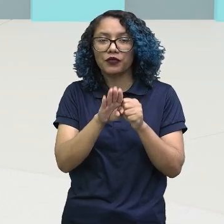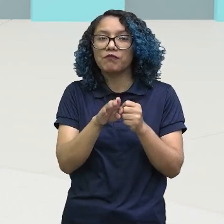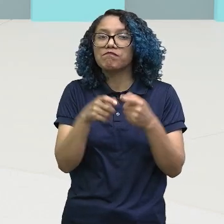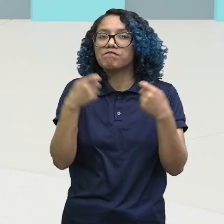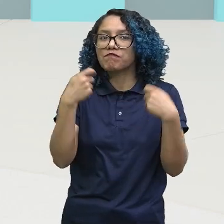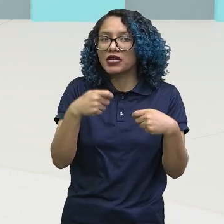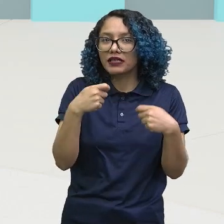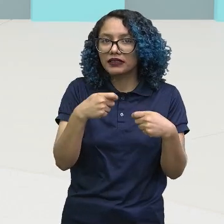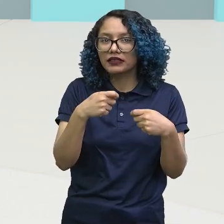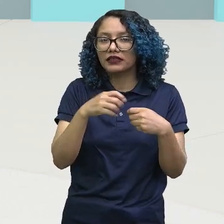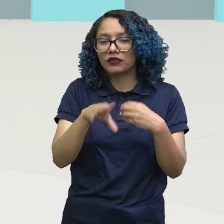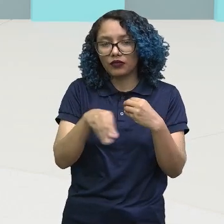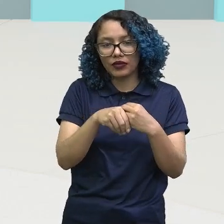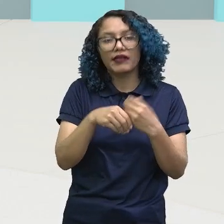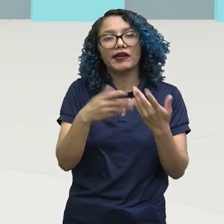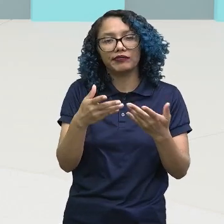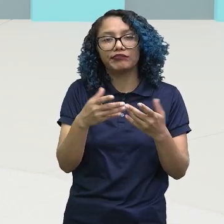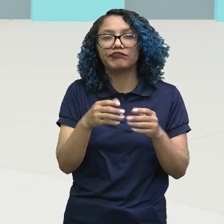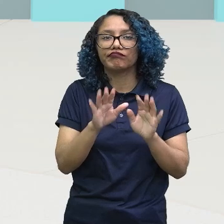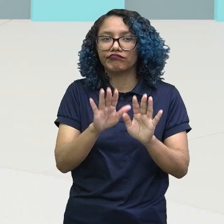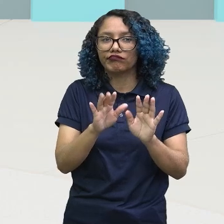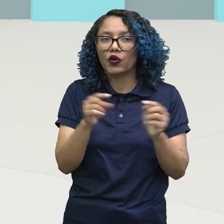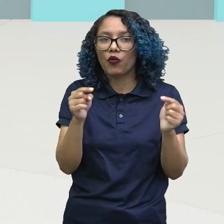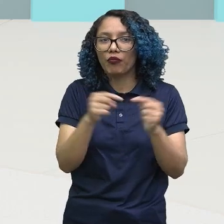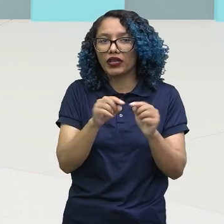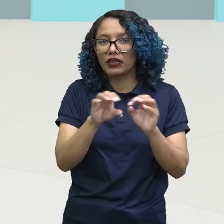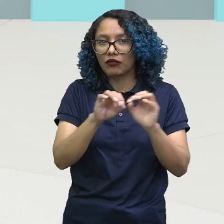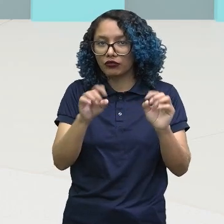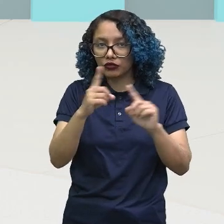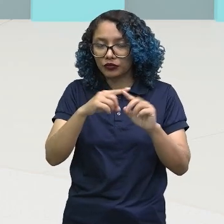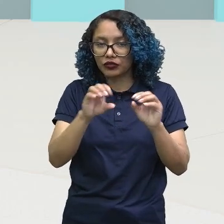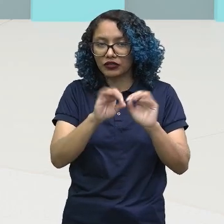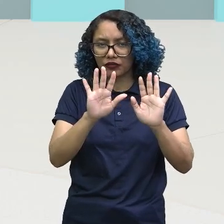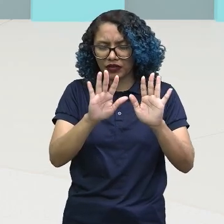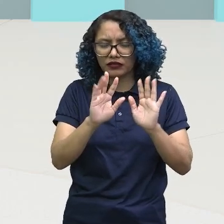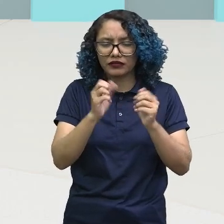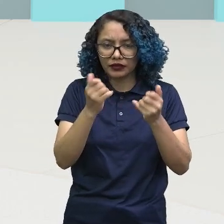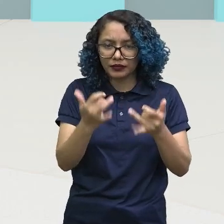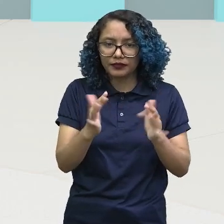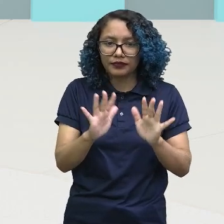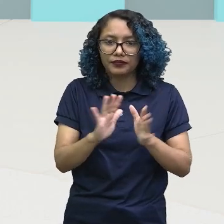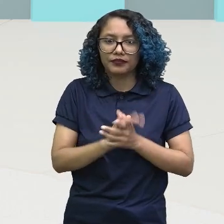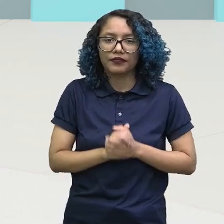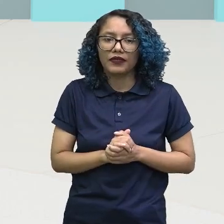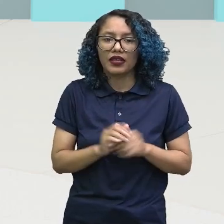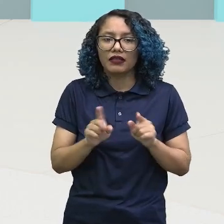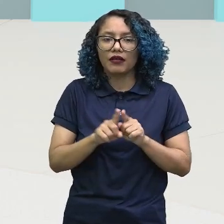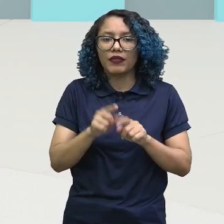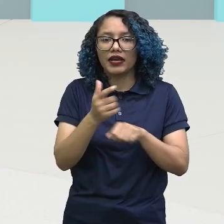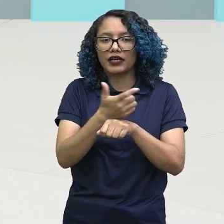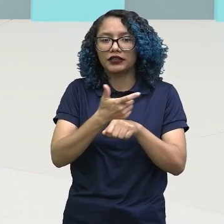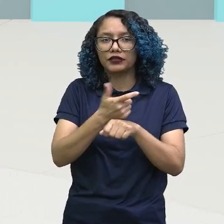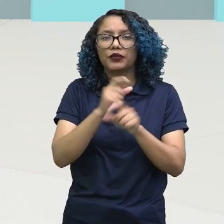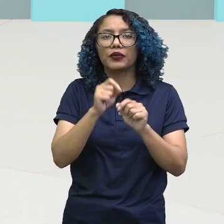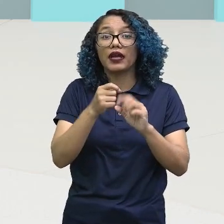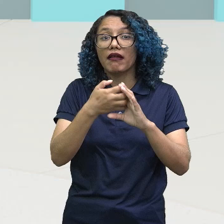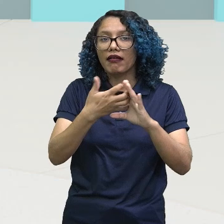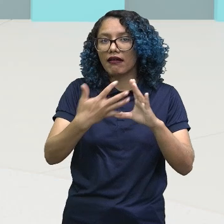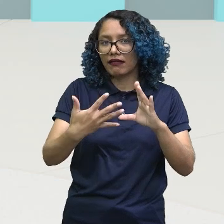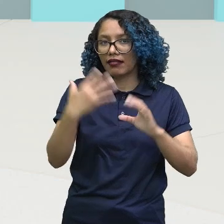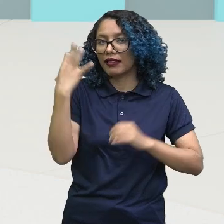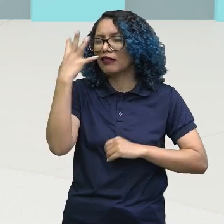a classificação que vimos aí. Mas calma, a gente já vai chegar lá. Adjetivo. Linda é uma característica,